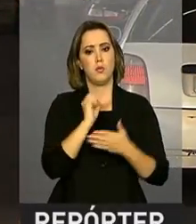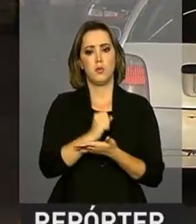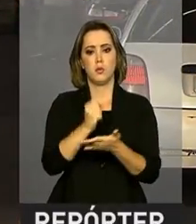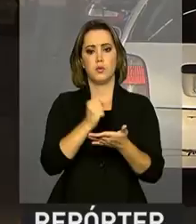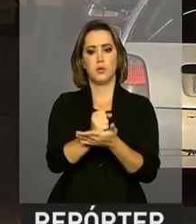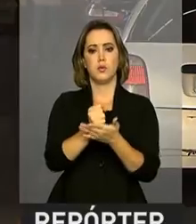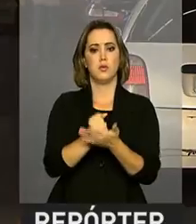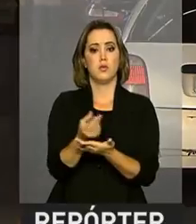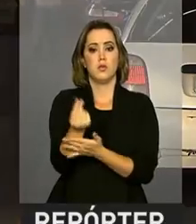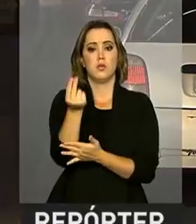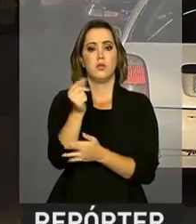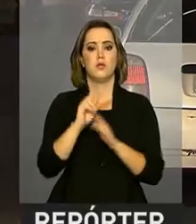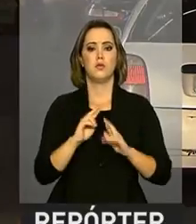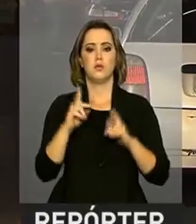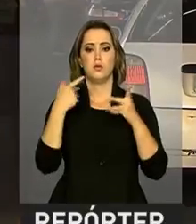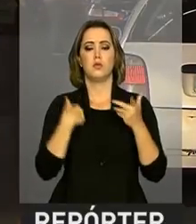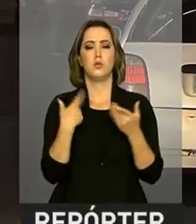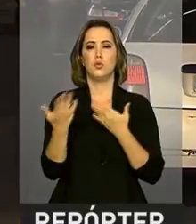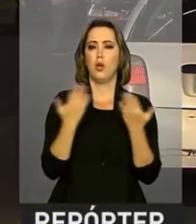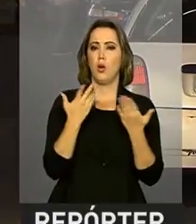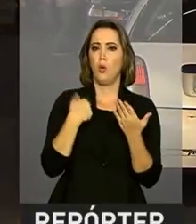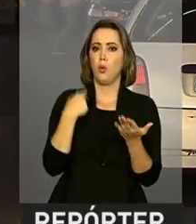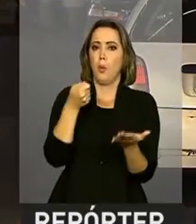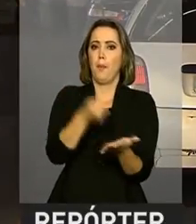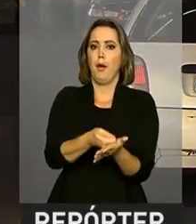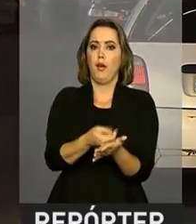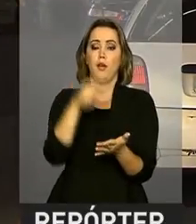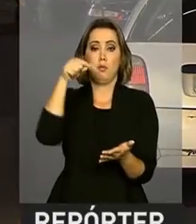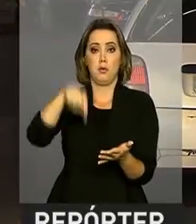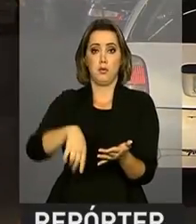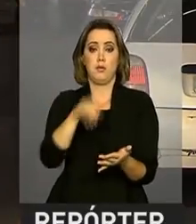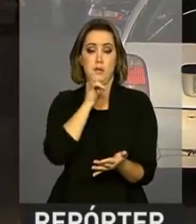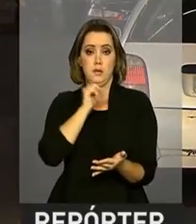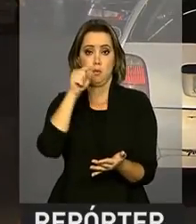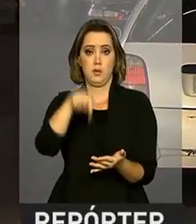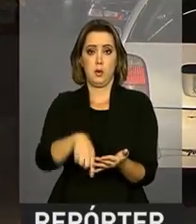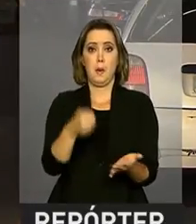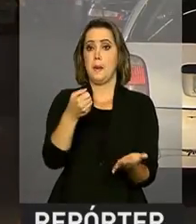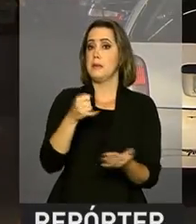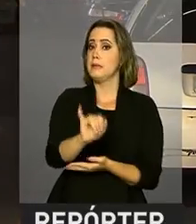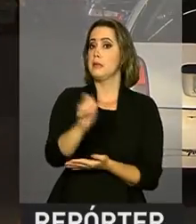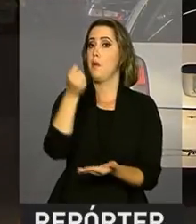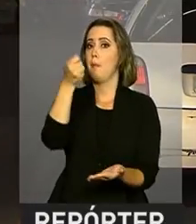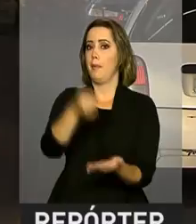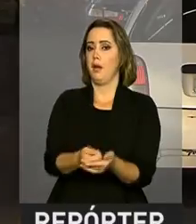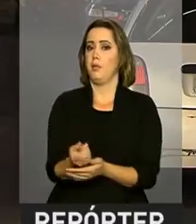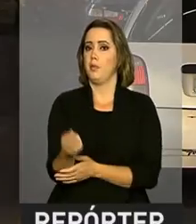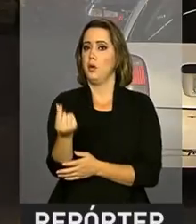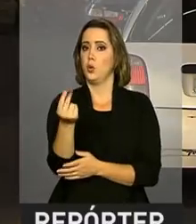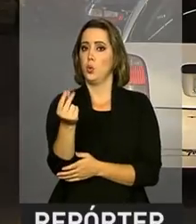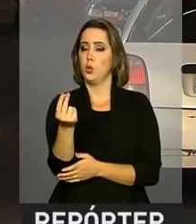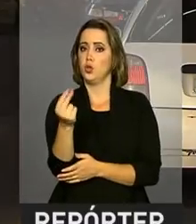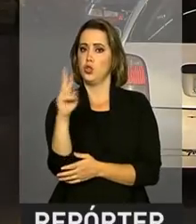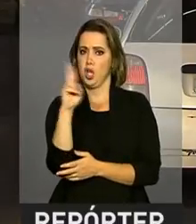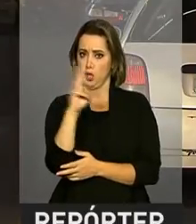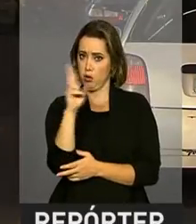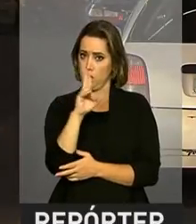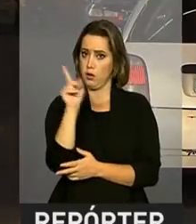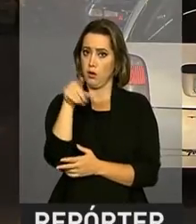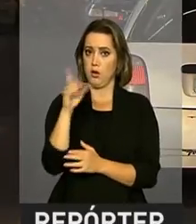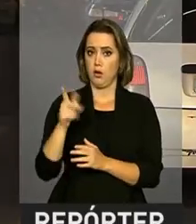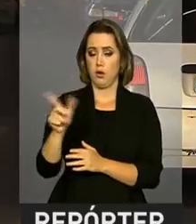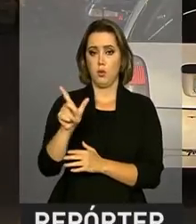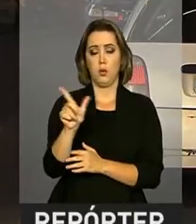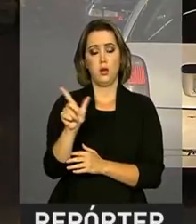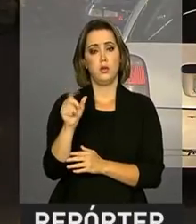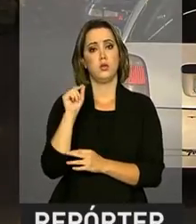preço diferenciado de acordo com o tipo de pagamento. É o caso desse aqui. Quando o pagamento é feito em dinheiro, o valor do litro da gasolina sai